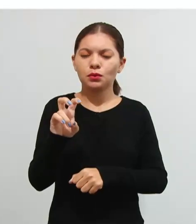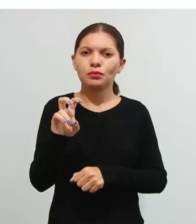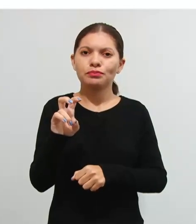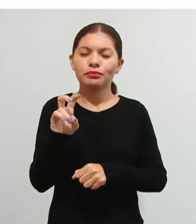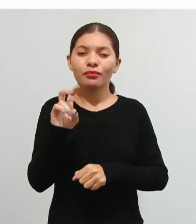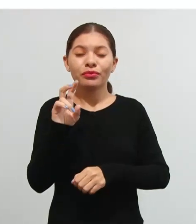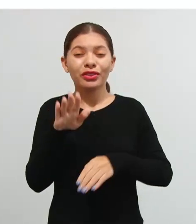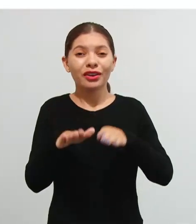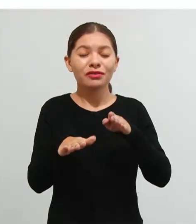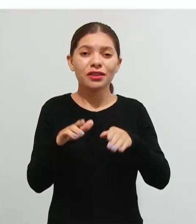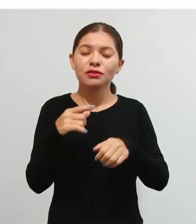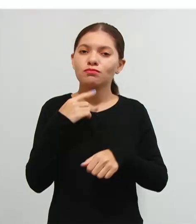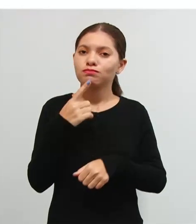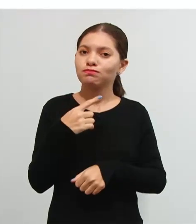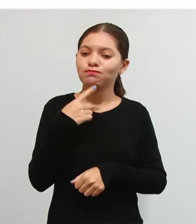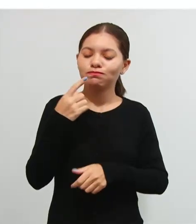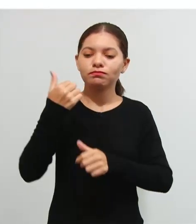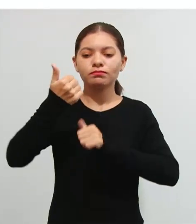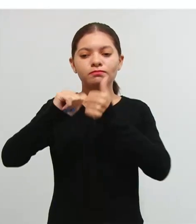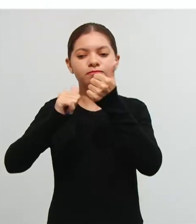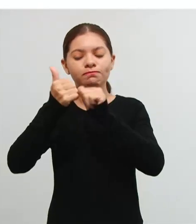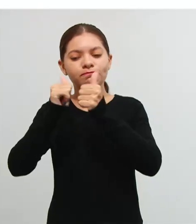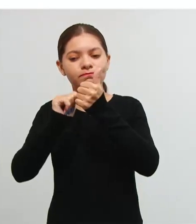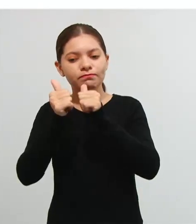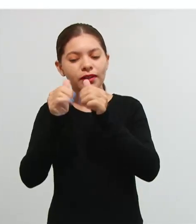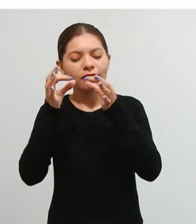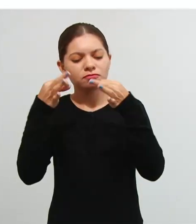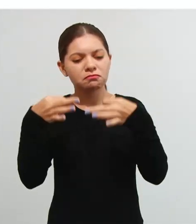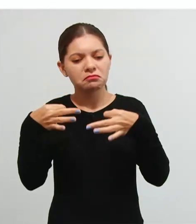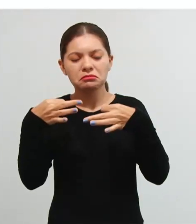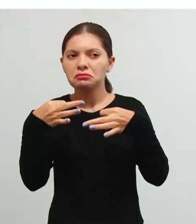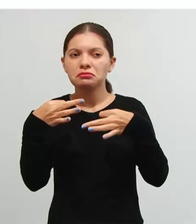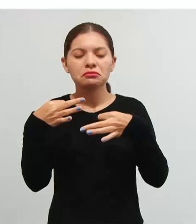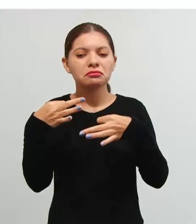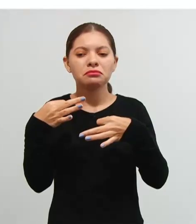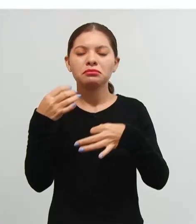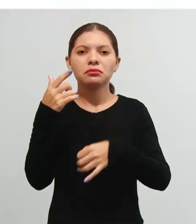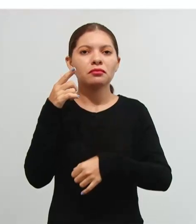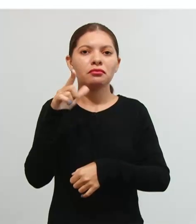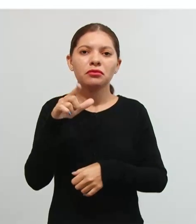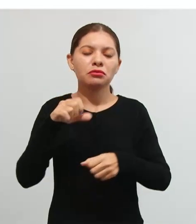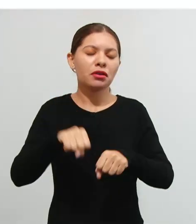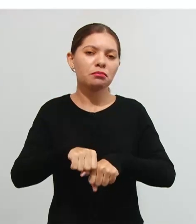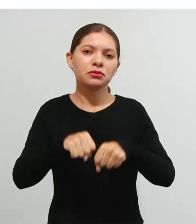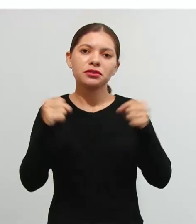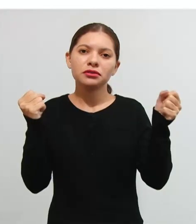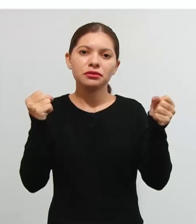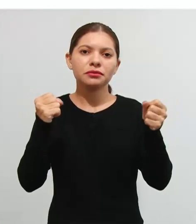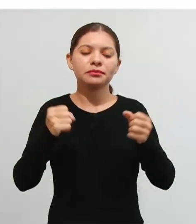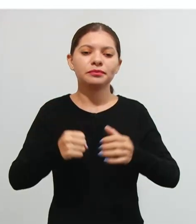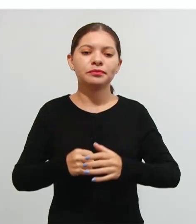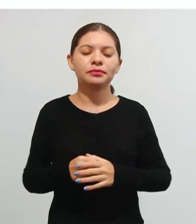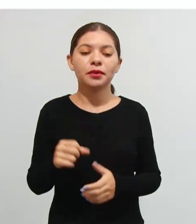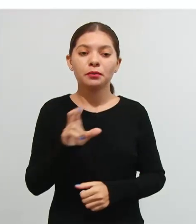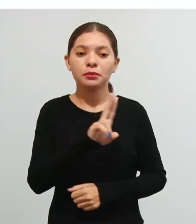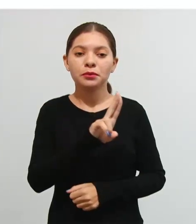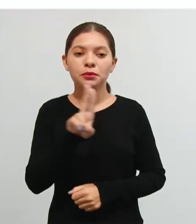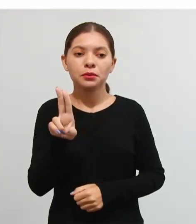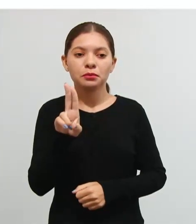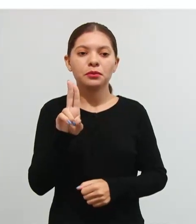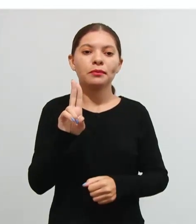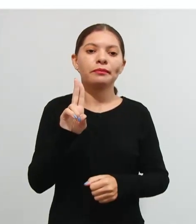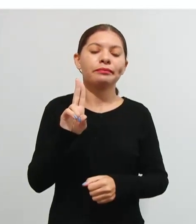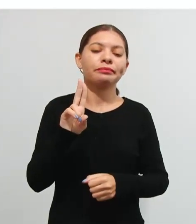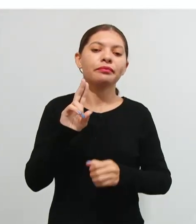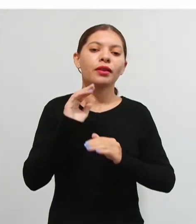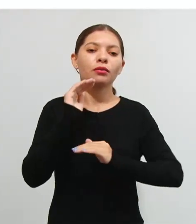essa avaliação sistemática, né? Então, por isso desse nome, transtorno global do desenvolvimento, em crianças menores